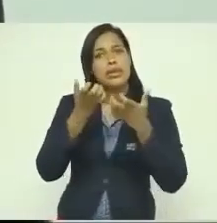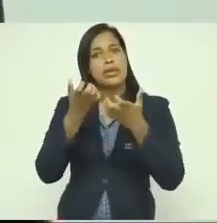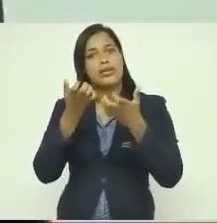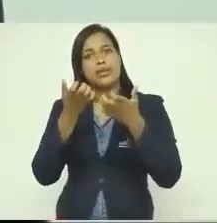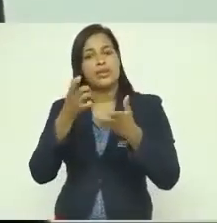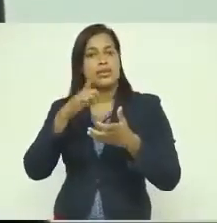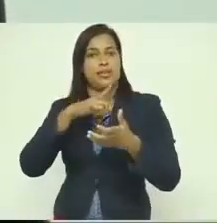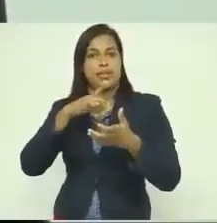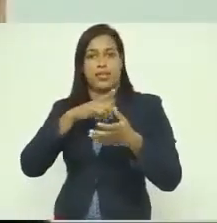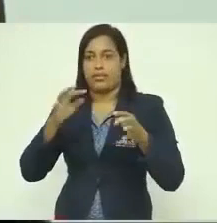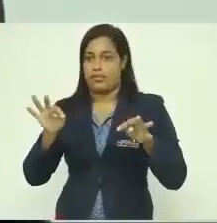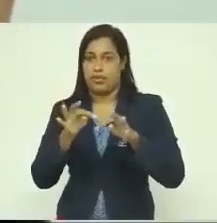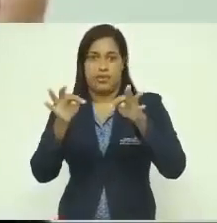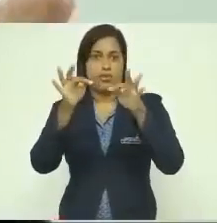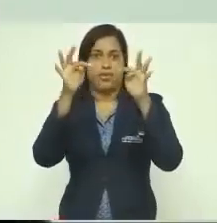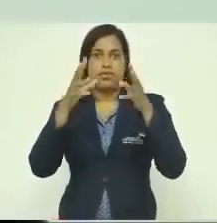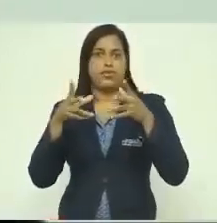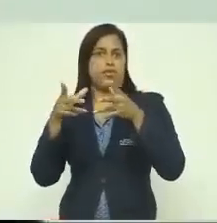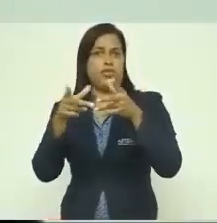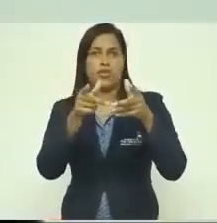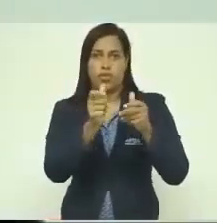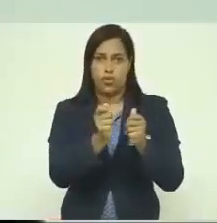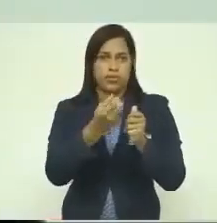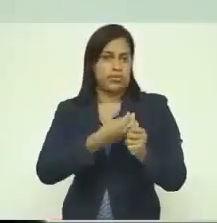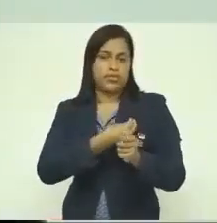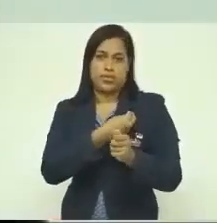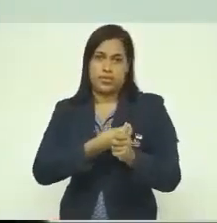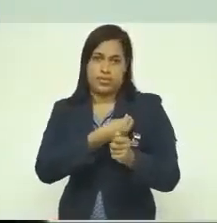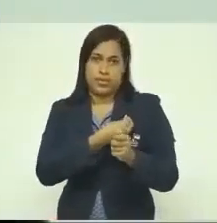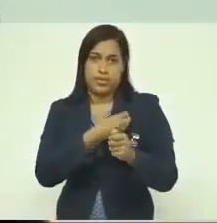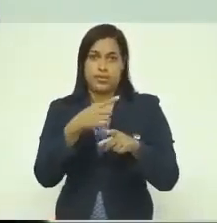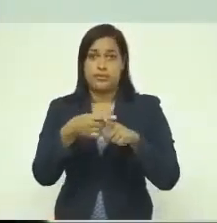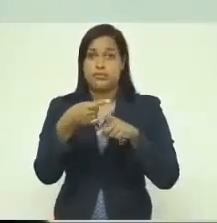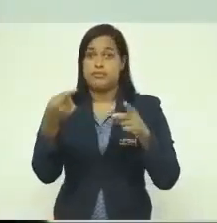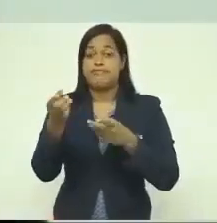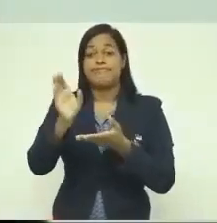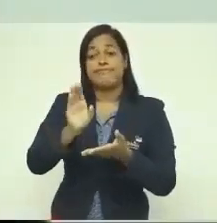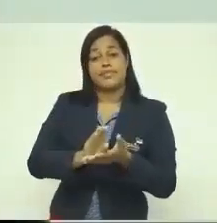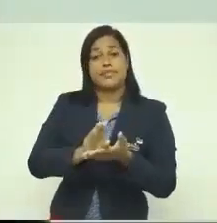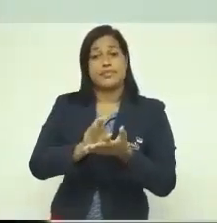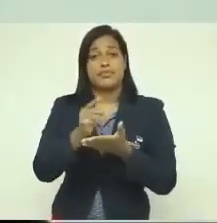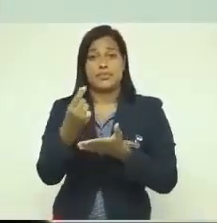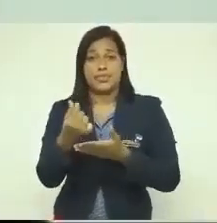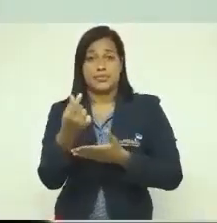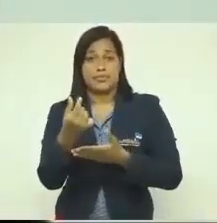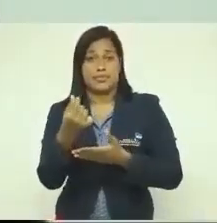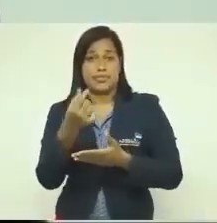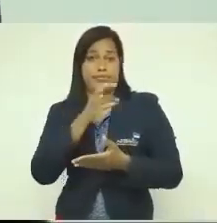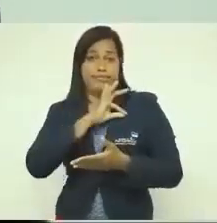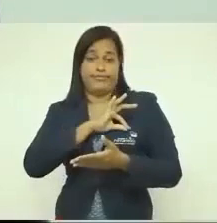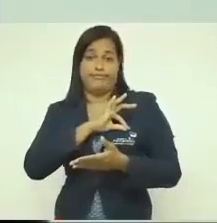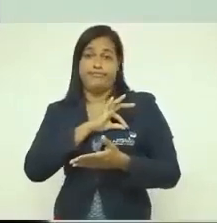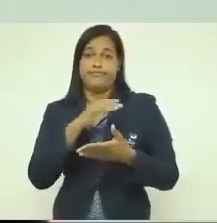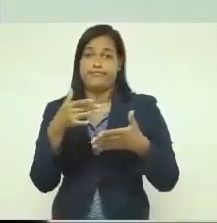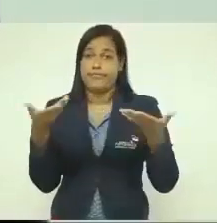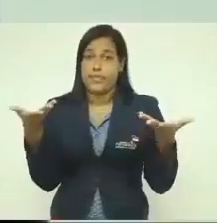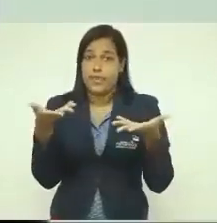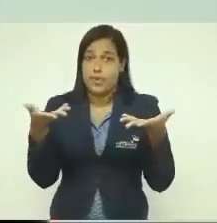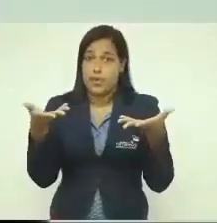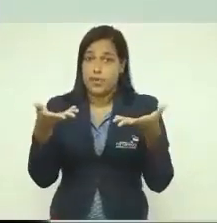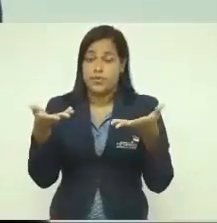quer ter infinitos bens, mas em compensação os nossos recursos, os elementos que nós